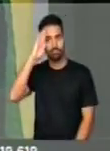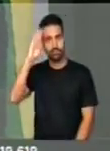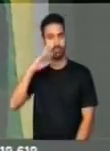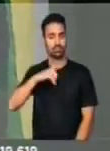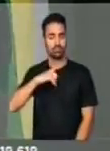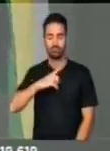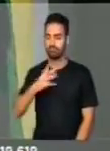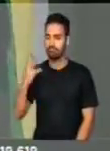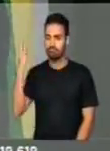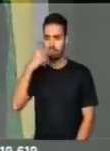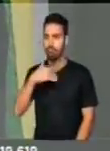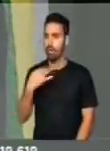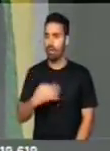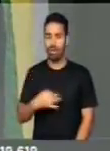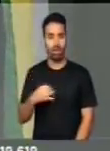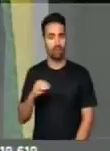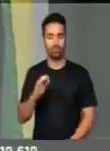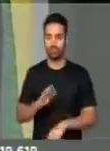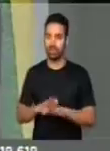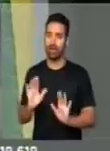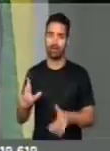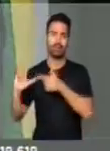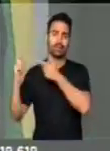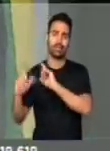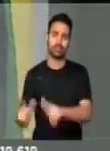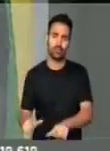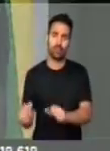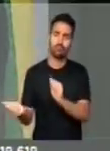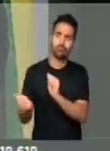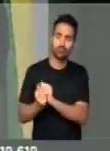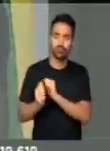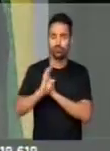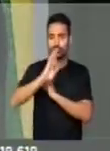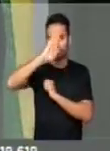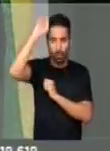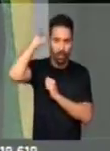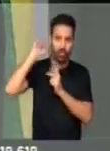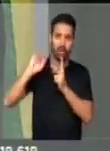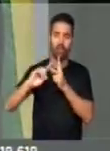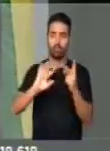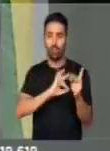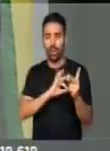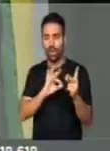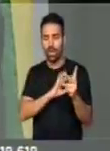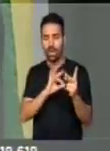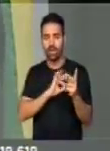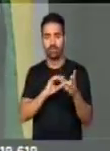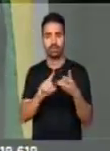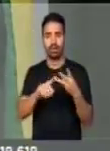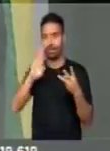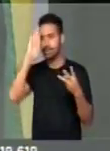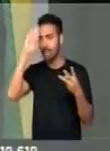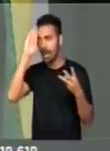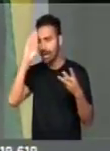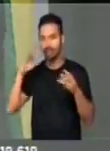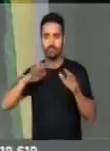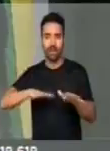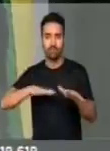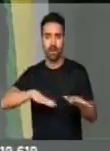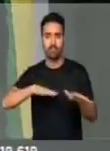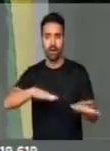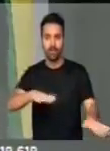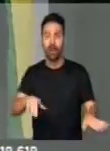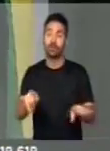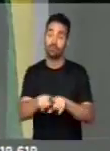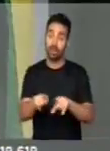desfile belíssimo, tradicional já em Montes Claros, com o Corpo de Bombeiros, a Polícia Militar, o Exército Brasileiro e as